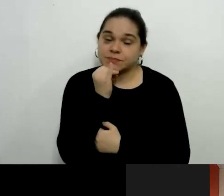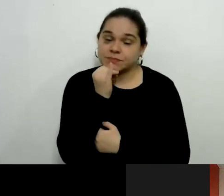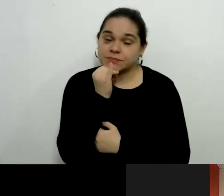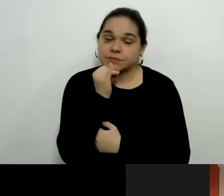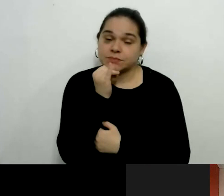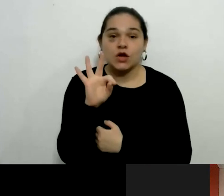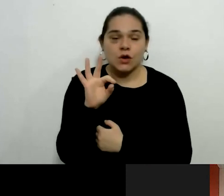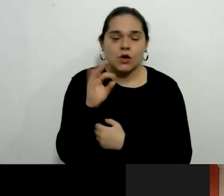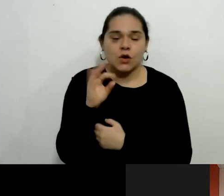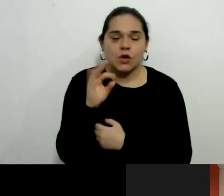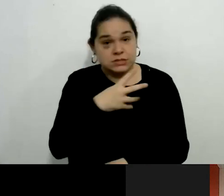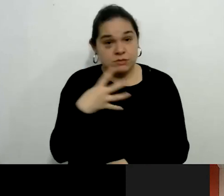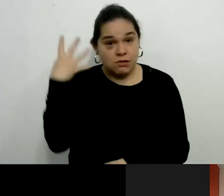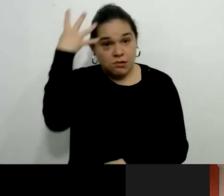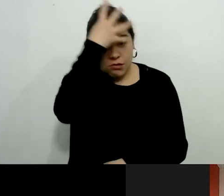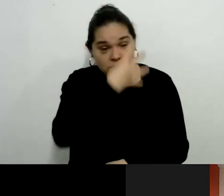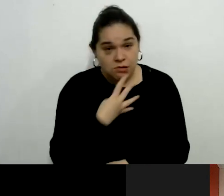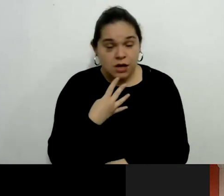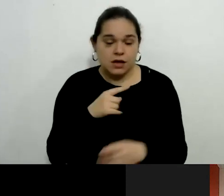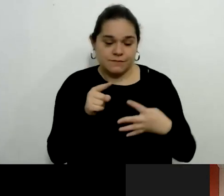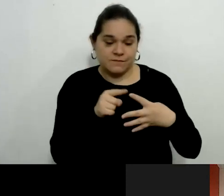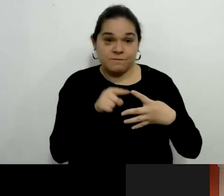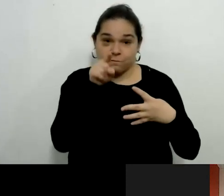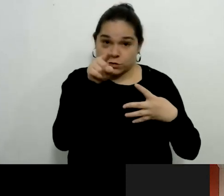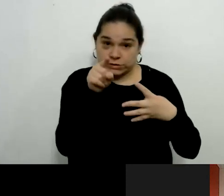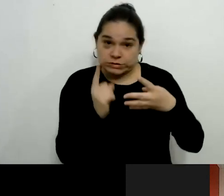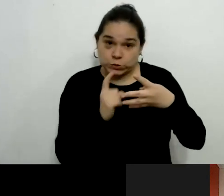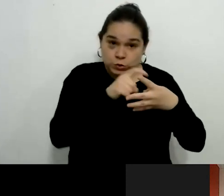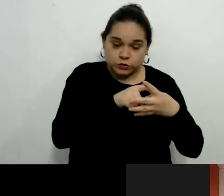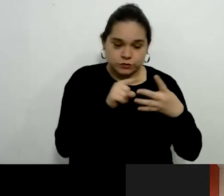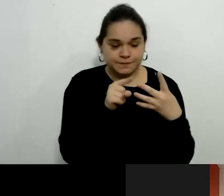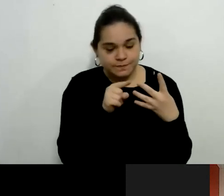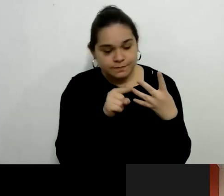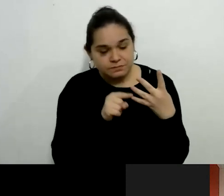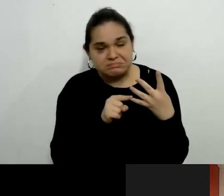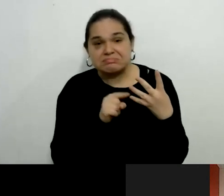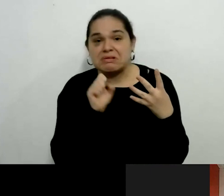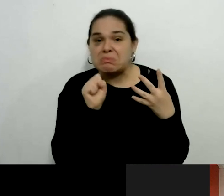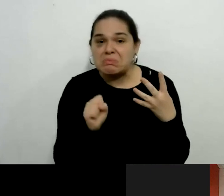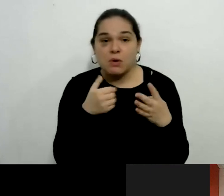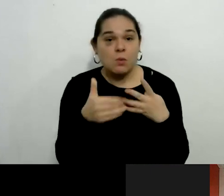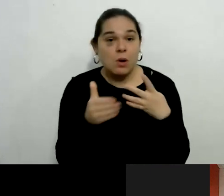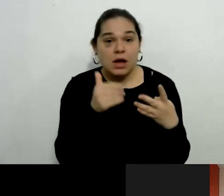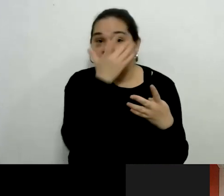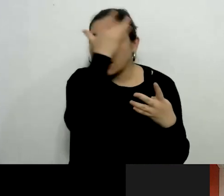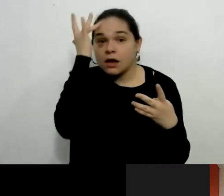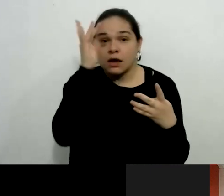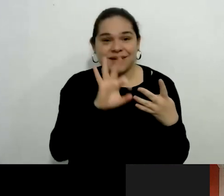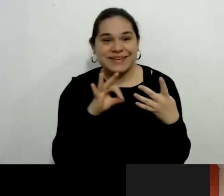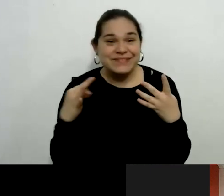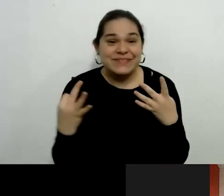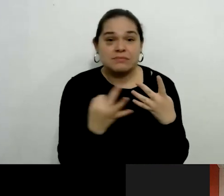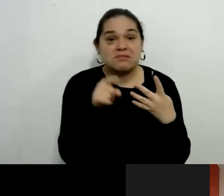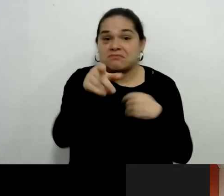24 Horas a ter acesso você, sócio, e mais três dependentes. Quem seriam esses três dependentes? É de sua